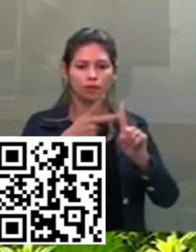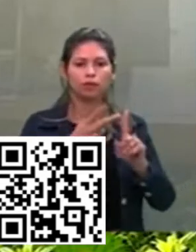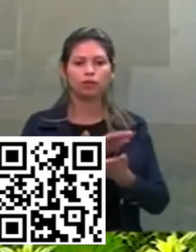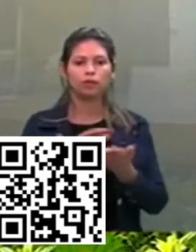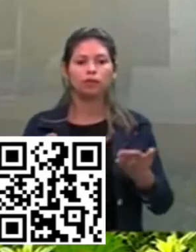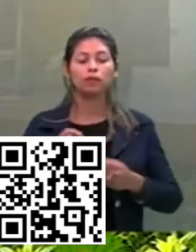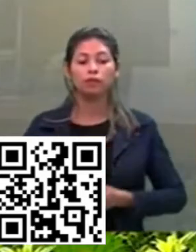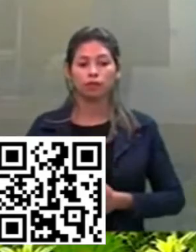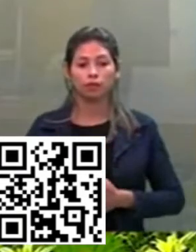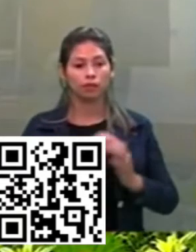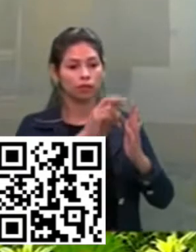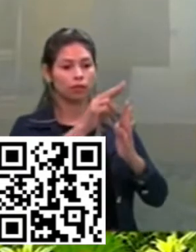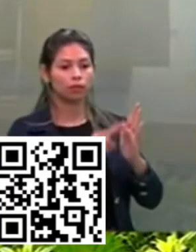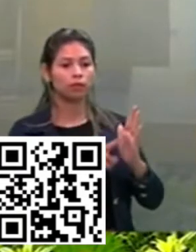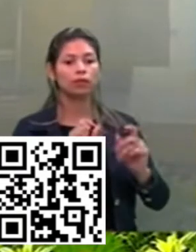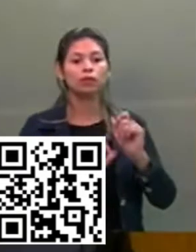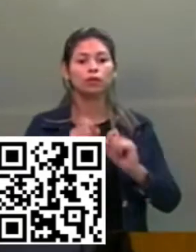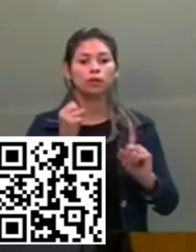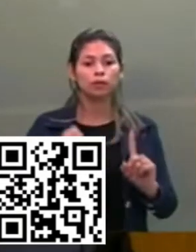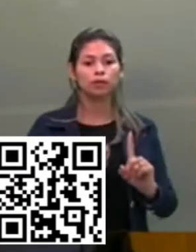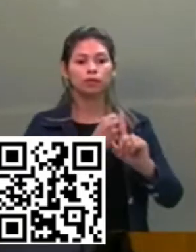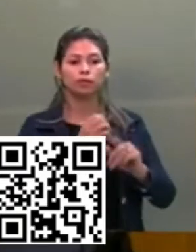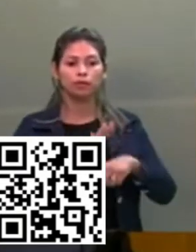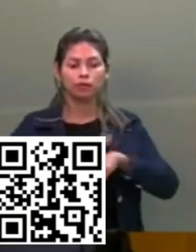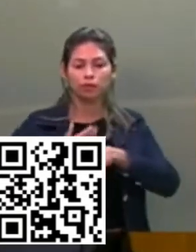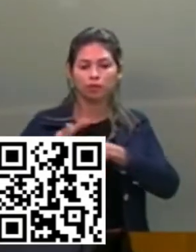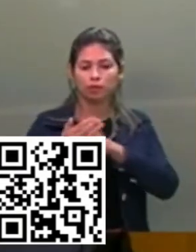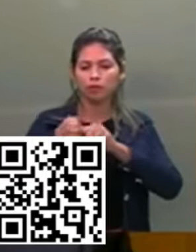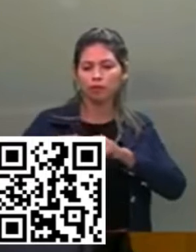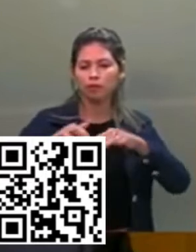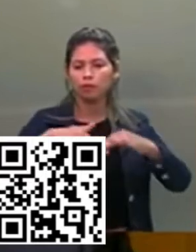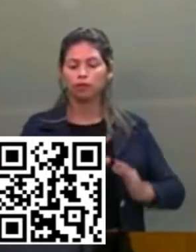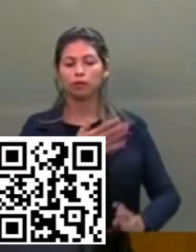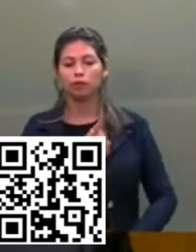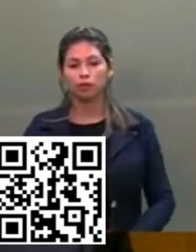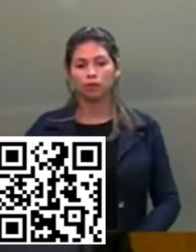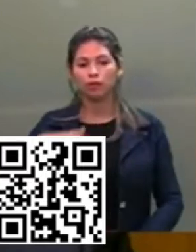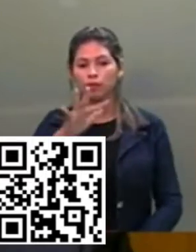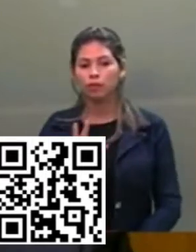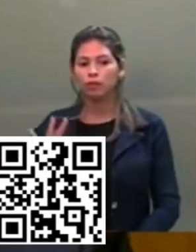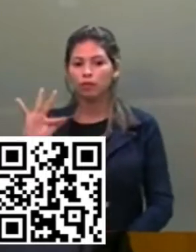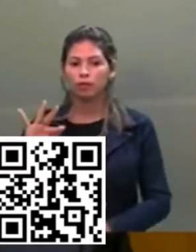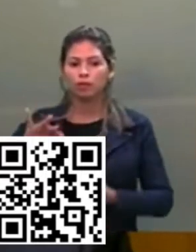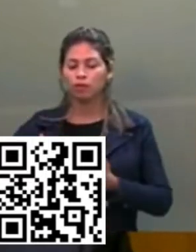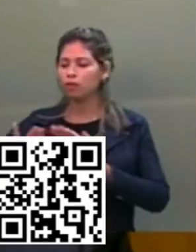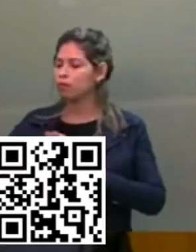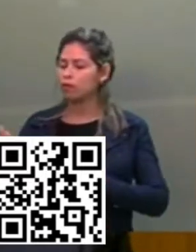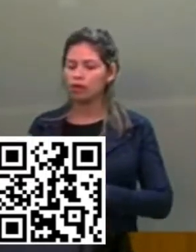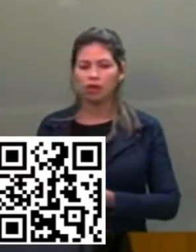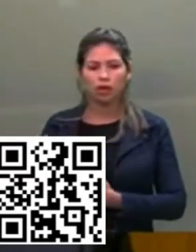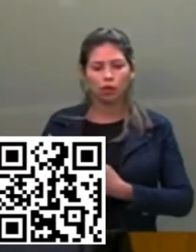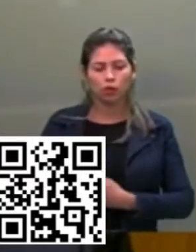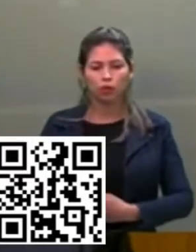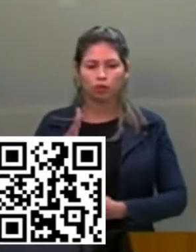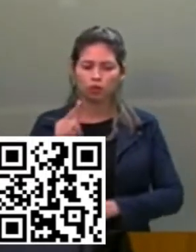Diante dos impactos causados pela pandemia, o governo federal não se afastou de duas premissas básicas: salvar